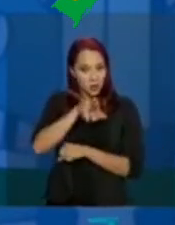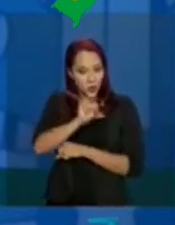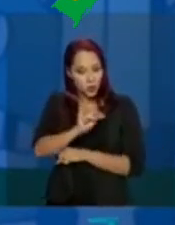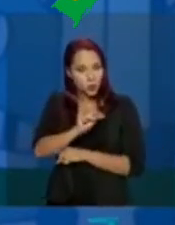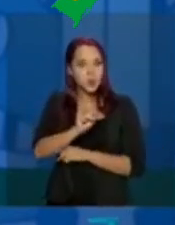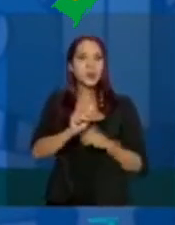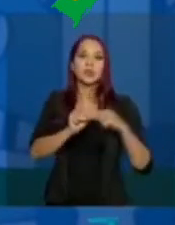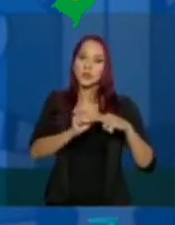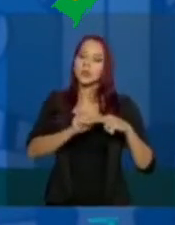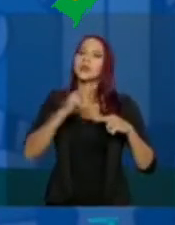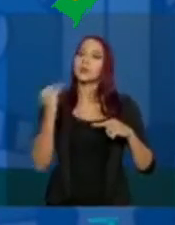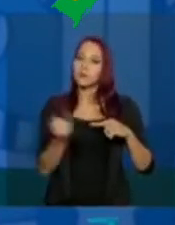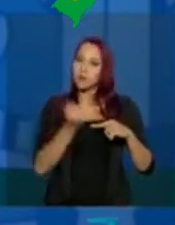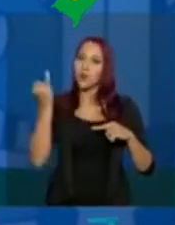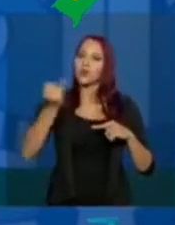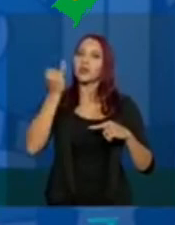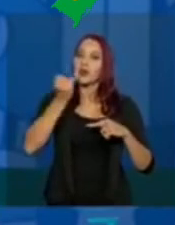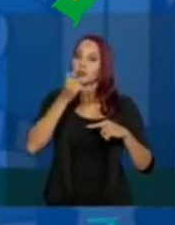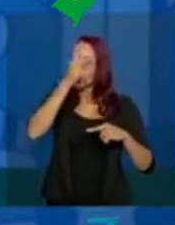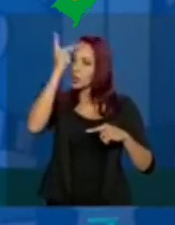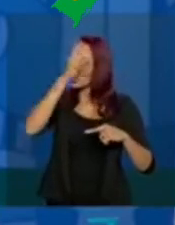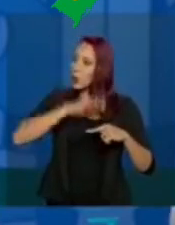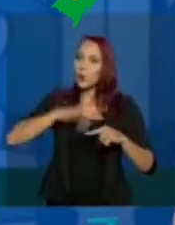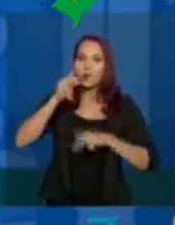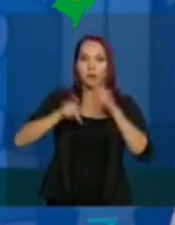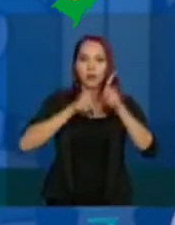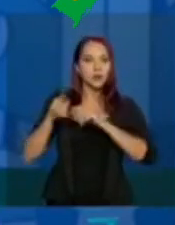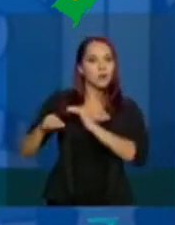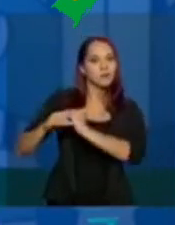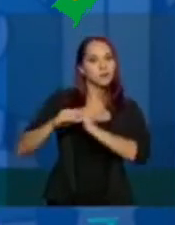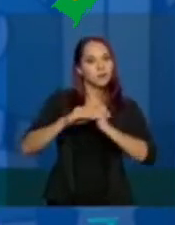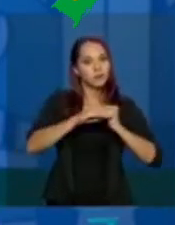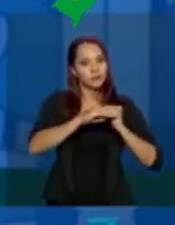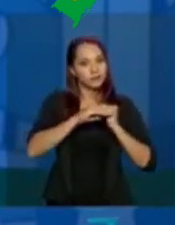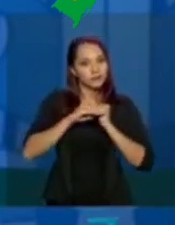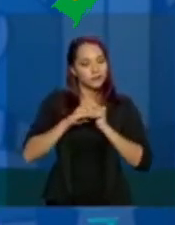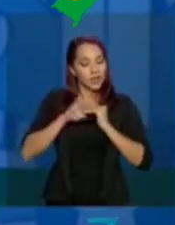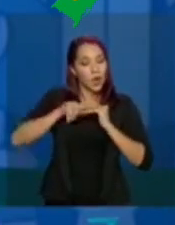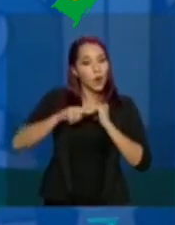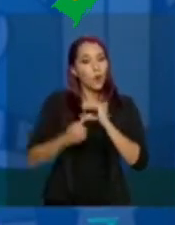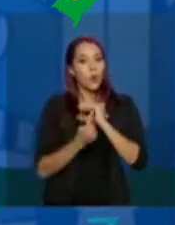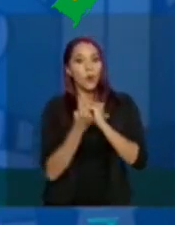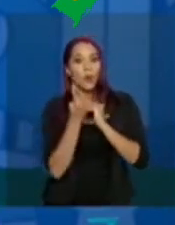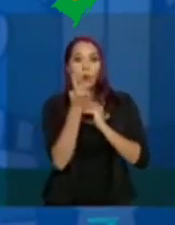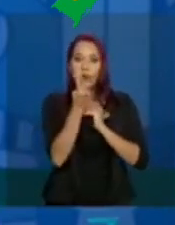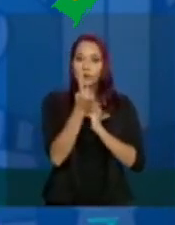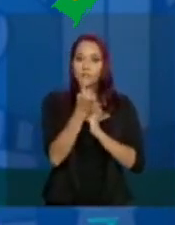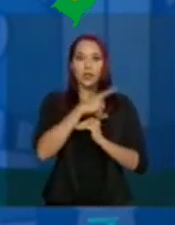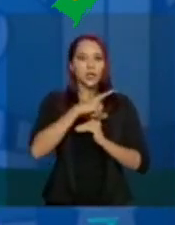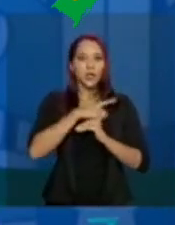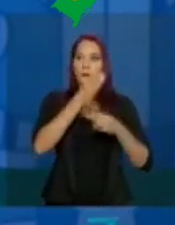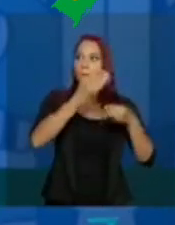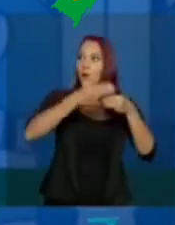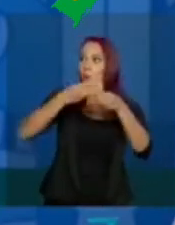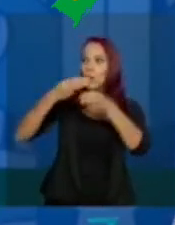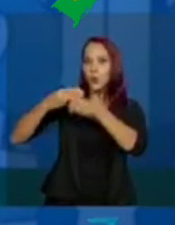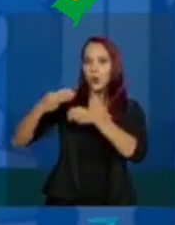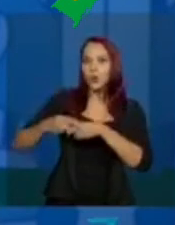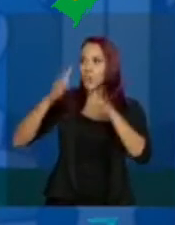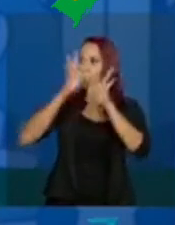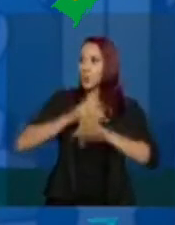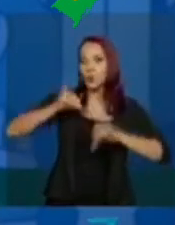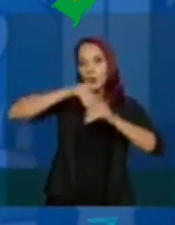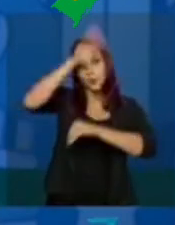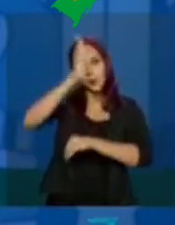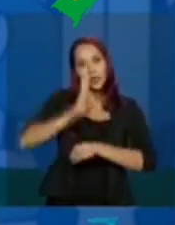muito importante para o equilíbrio de toda a população brasileira. É ele o único que está presente em todos os municípios brasileiros.